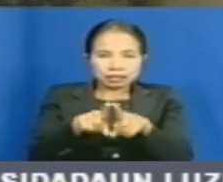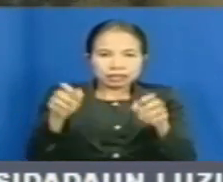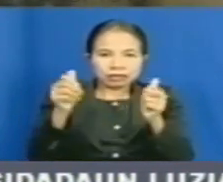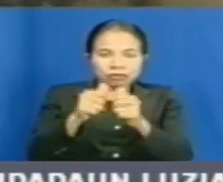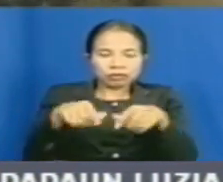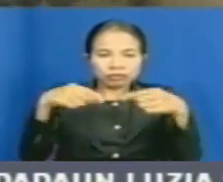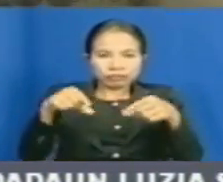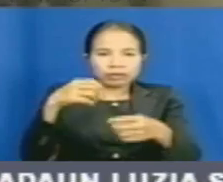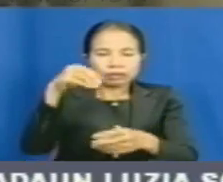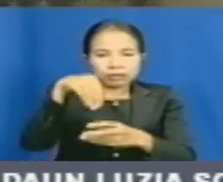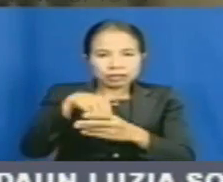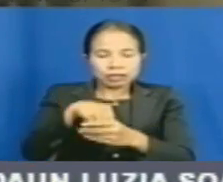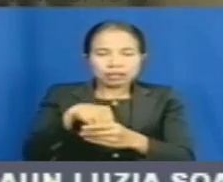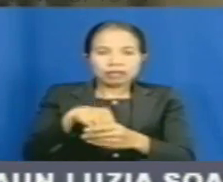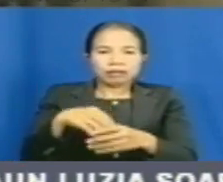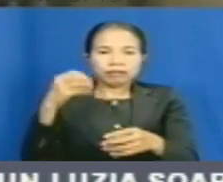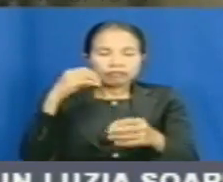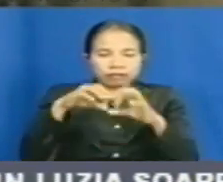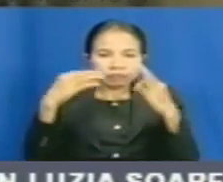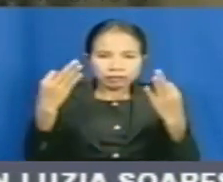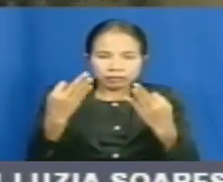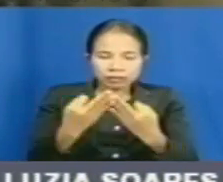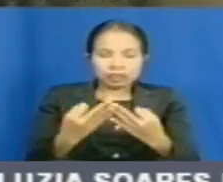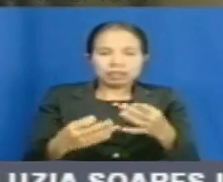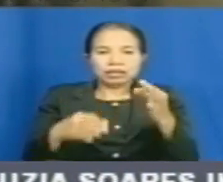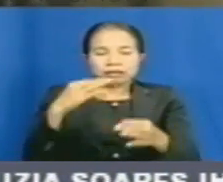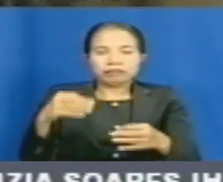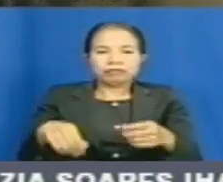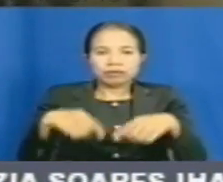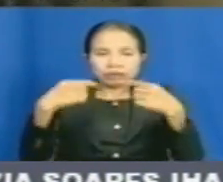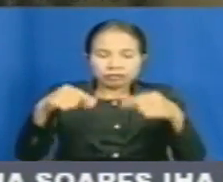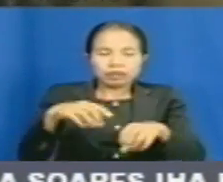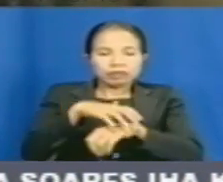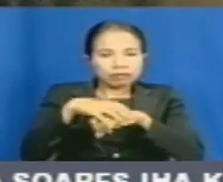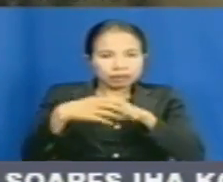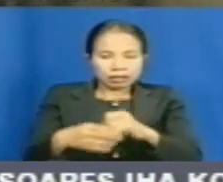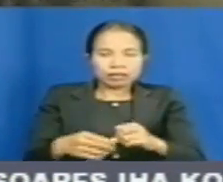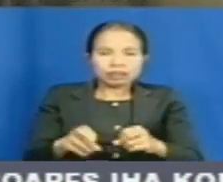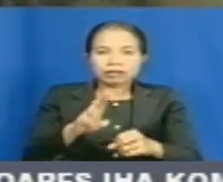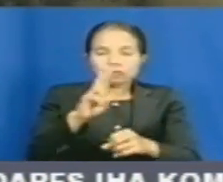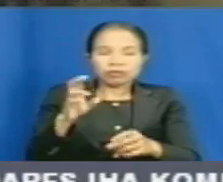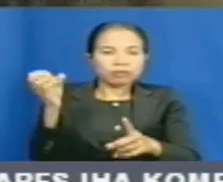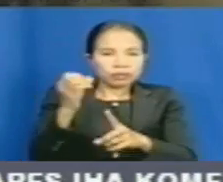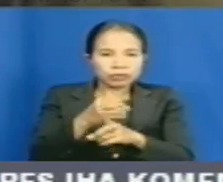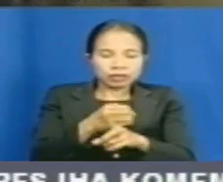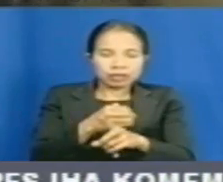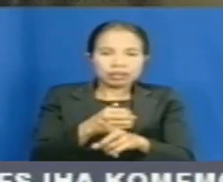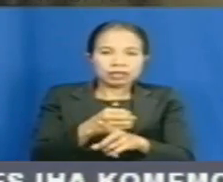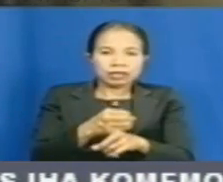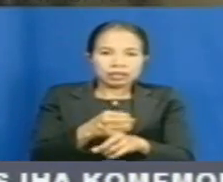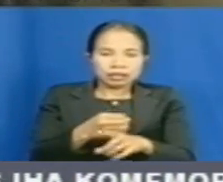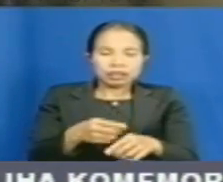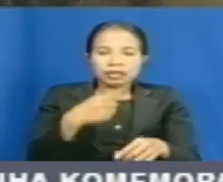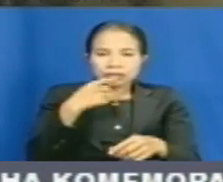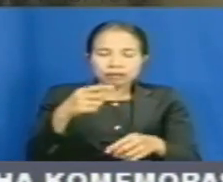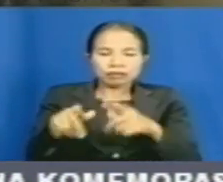conflito internal, malara nia, ela ruma conflito rai, então ita aproveita tempo halo e ane, para ita mos bele